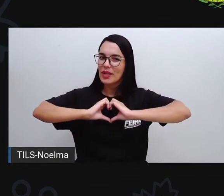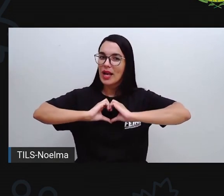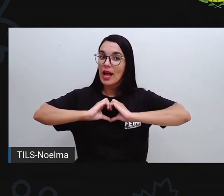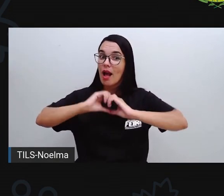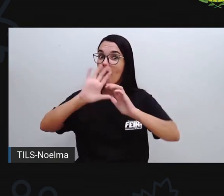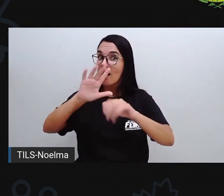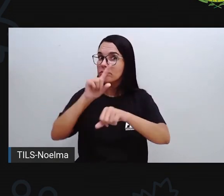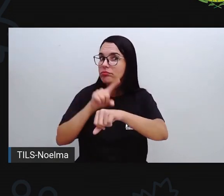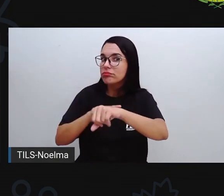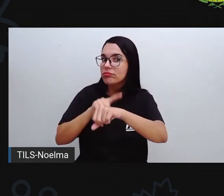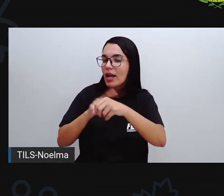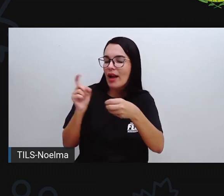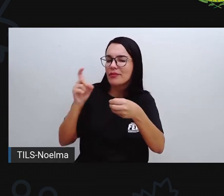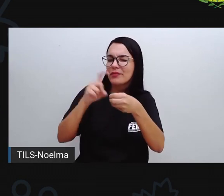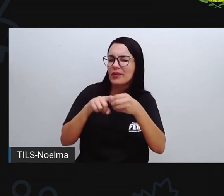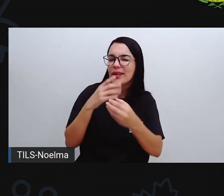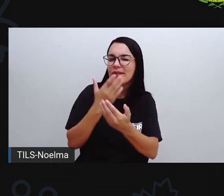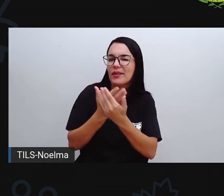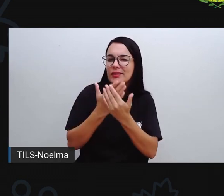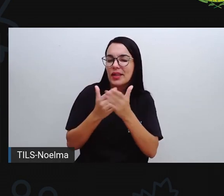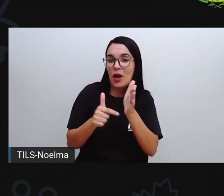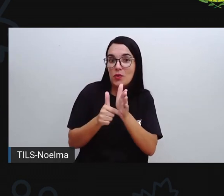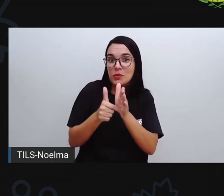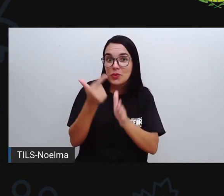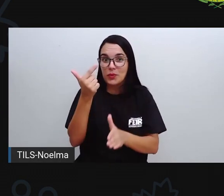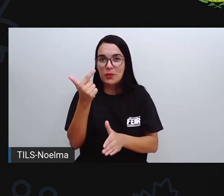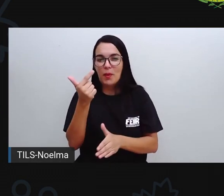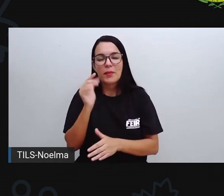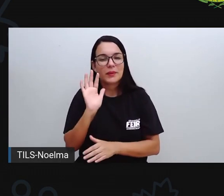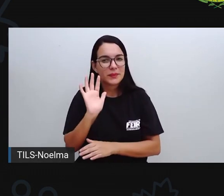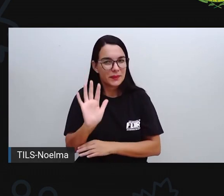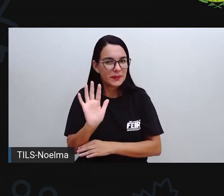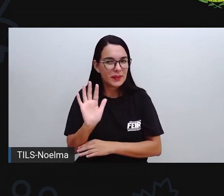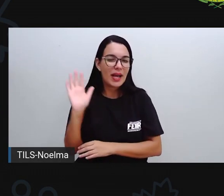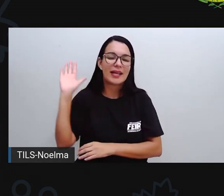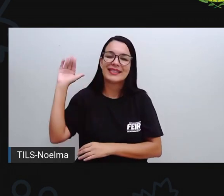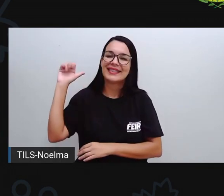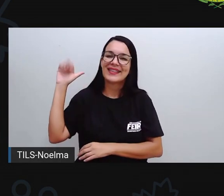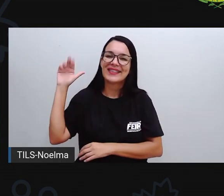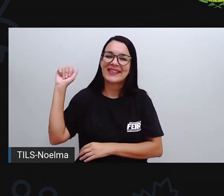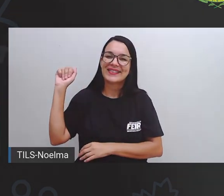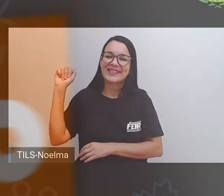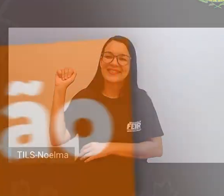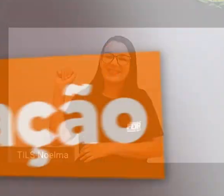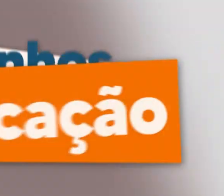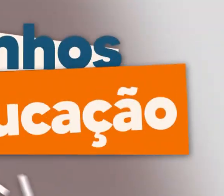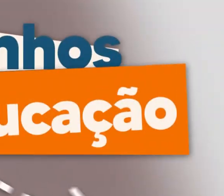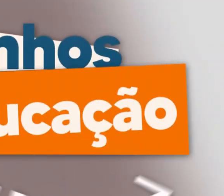Mas daqui a pouquinho a gente volta com mais uma aula, certo? Beijão e tchau, tchau!